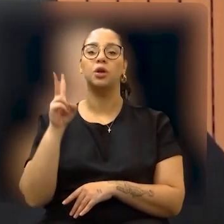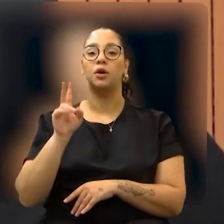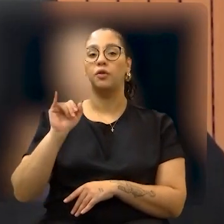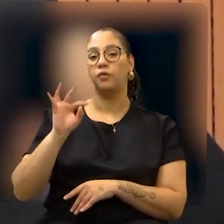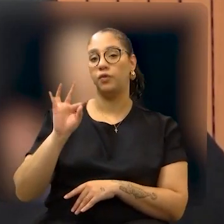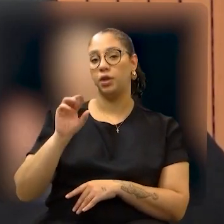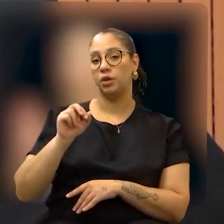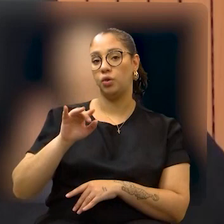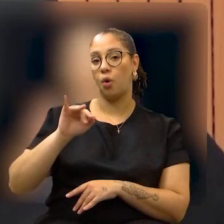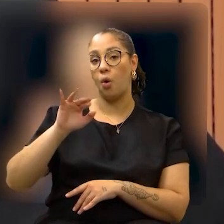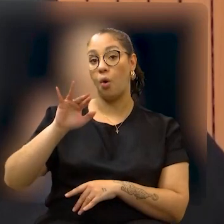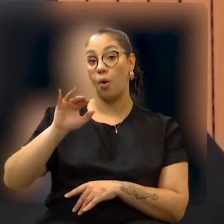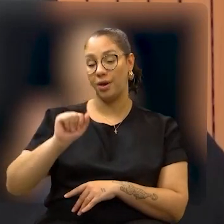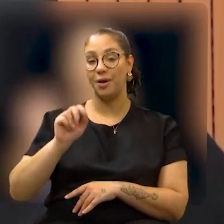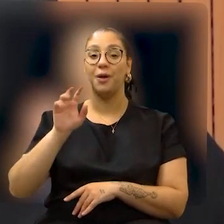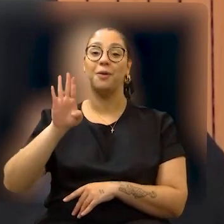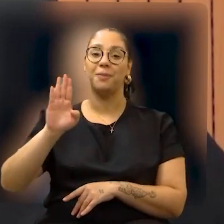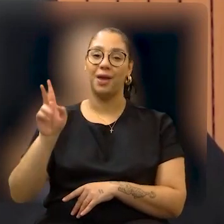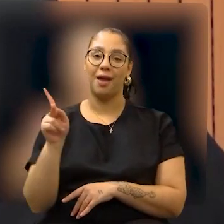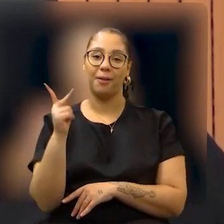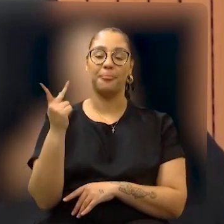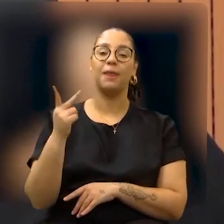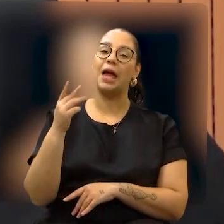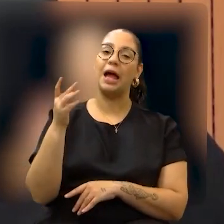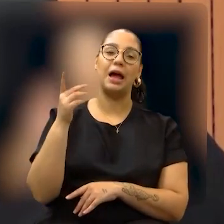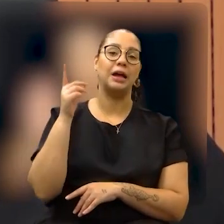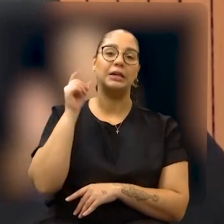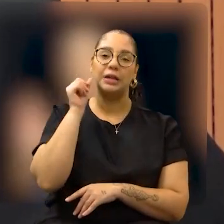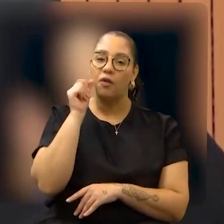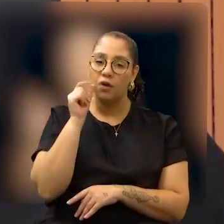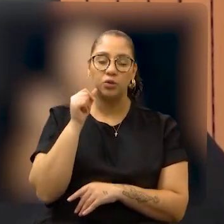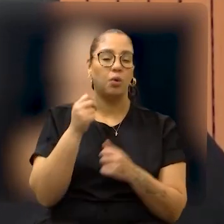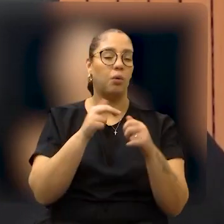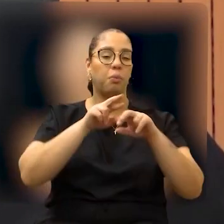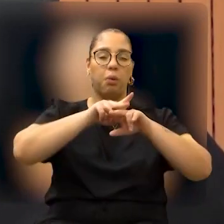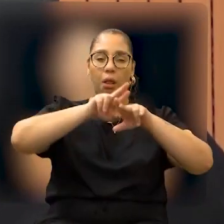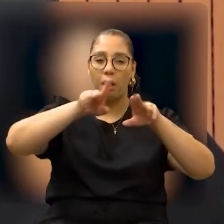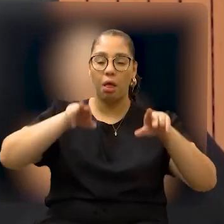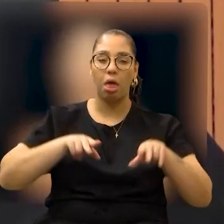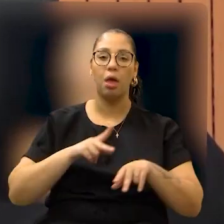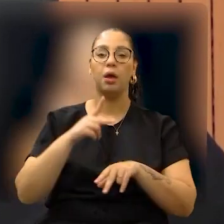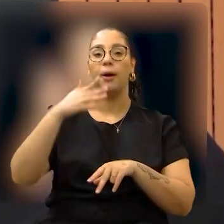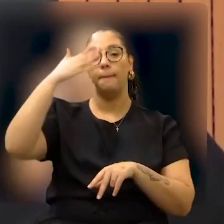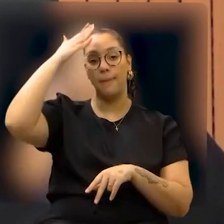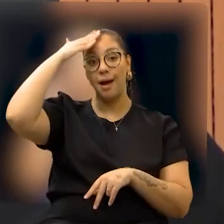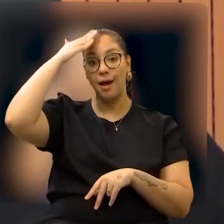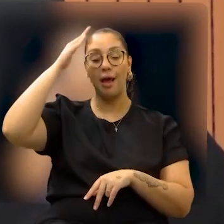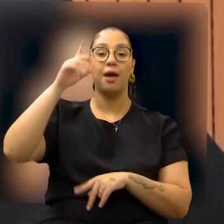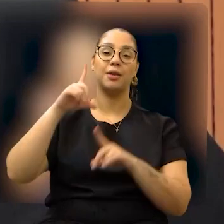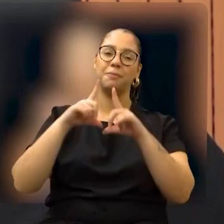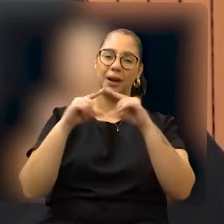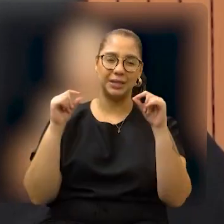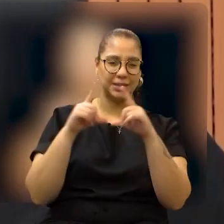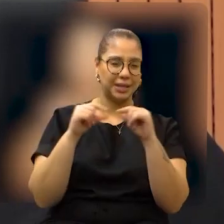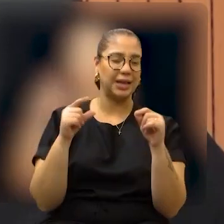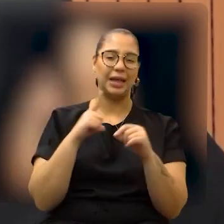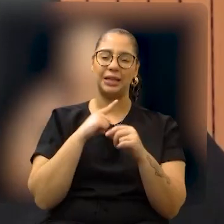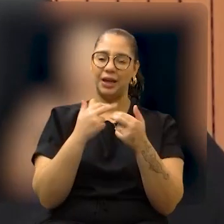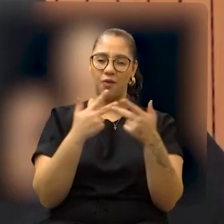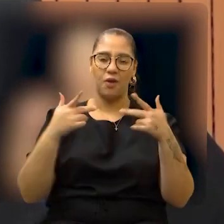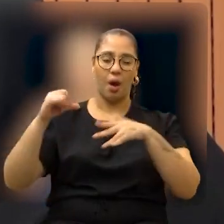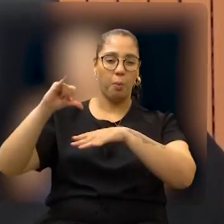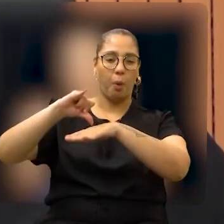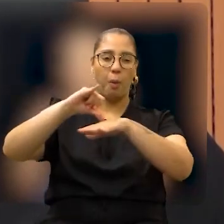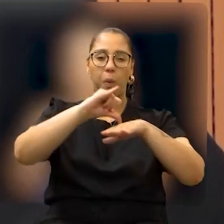Vitória do Espírito Santo, em Belo Horizonte, no Rio de Janeiro, em Salvador, em Recife, em Belém do Pará e em Brasília. São